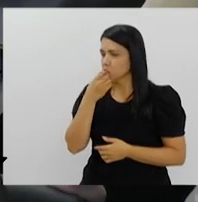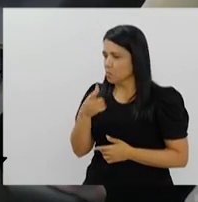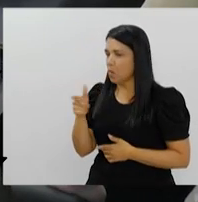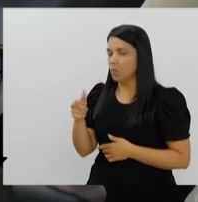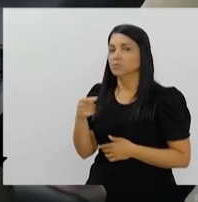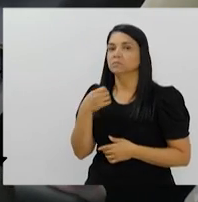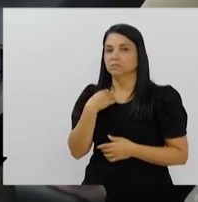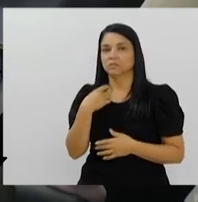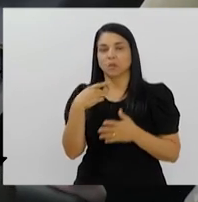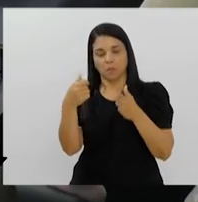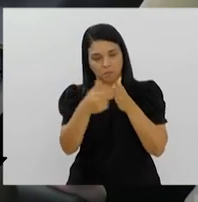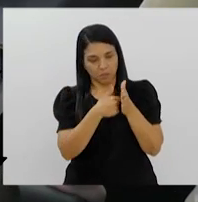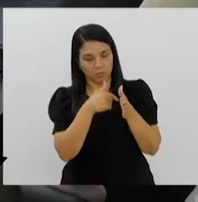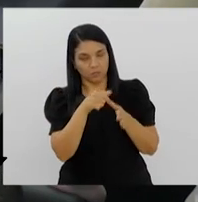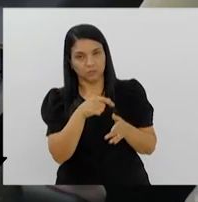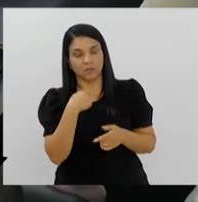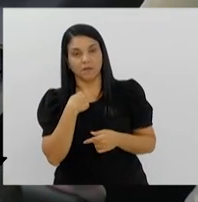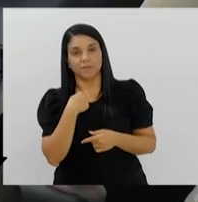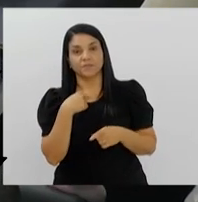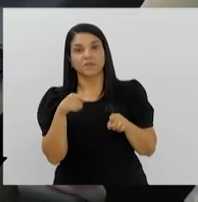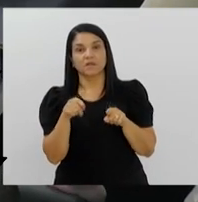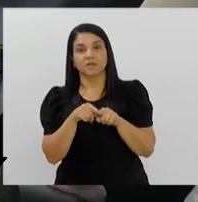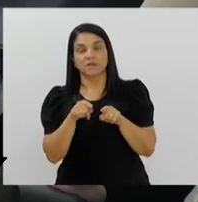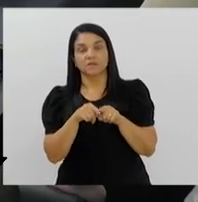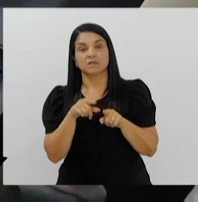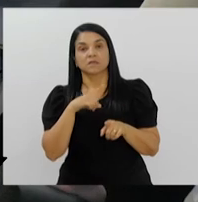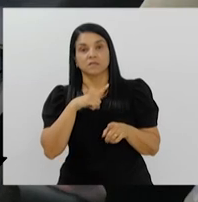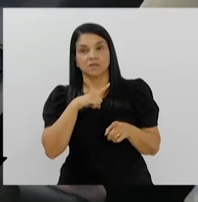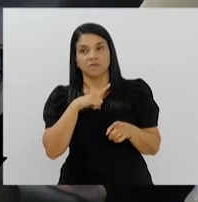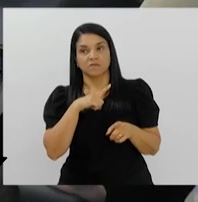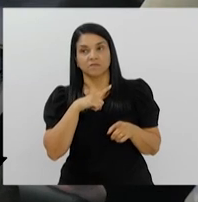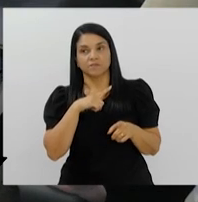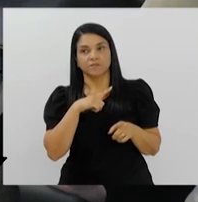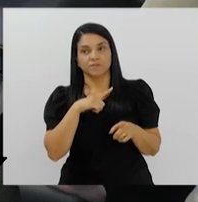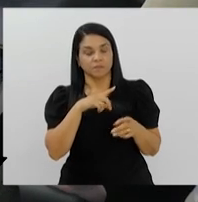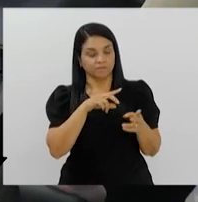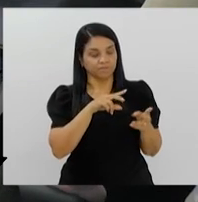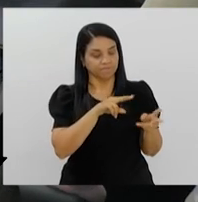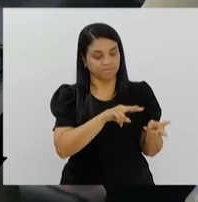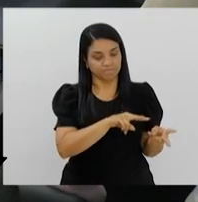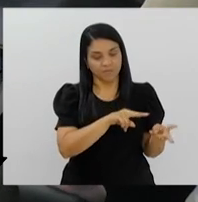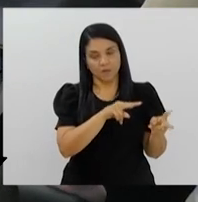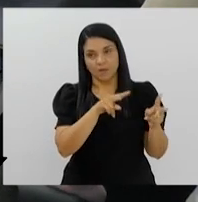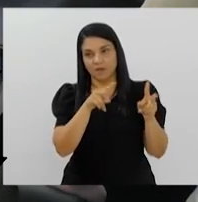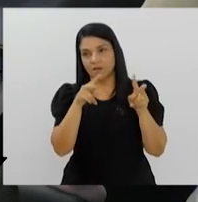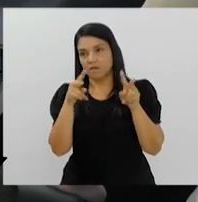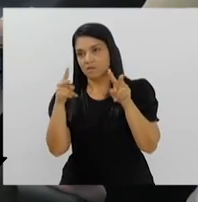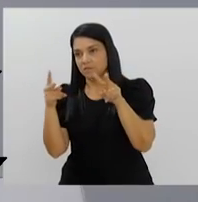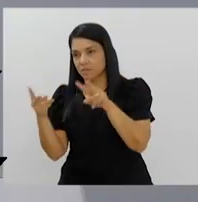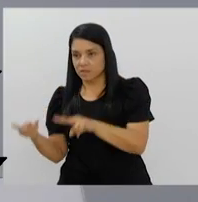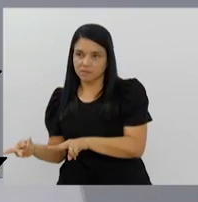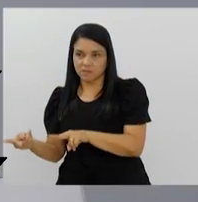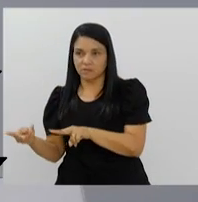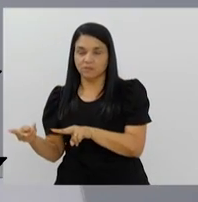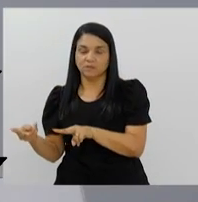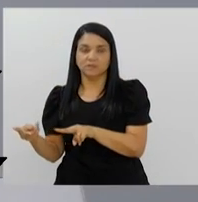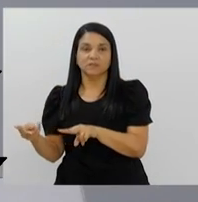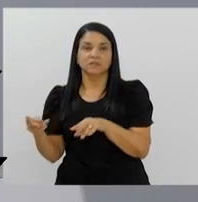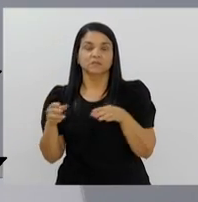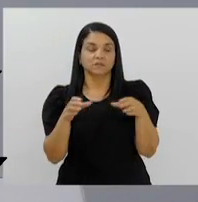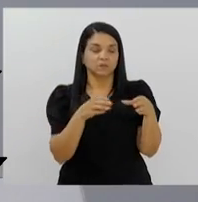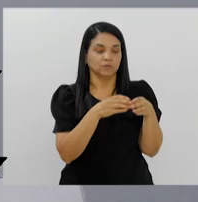pela pela senhora eh assim que houve O a migração tá eh existiu